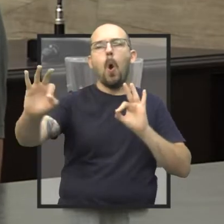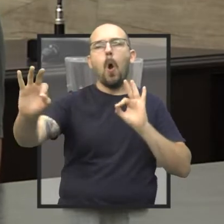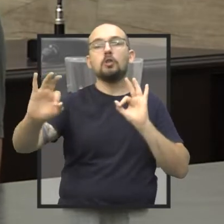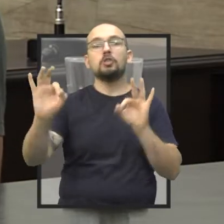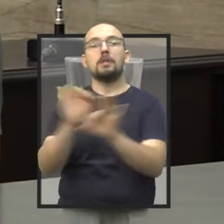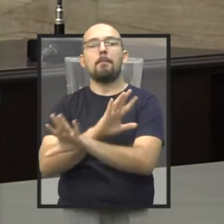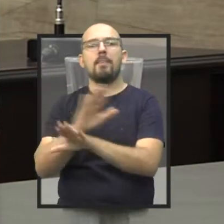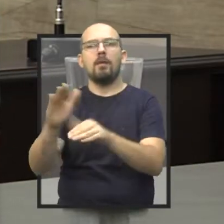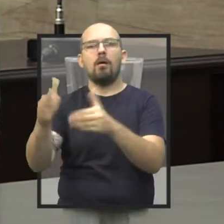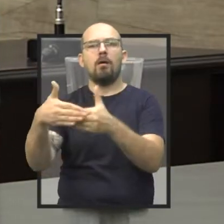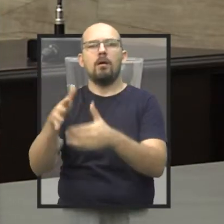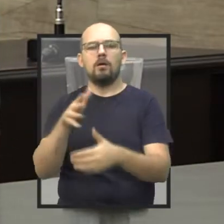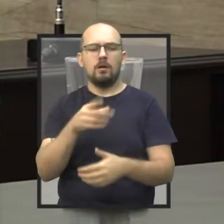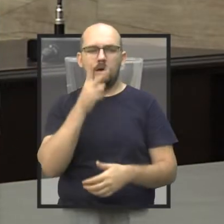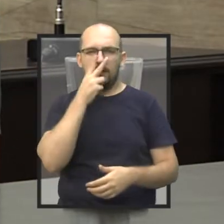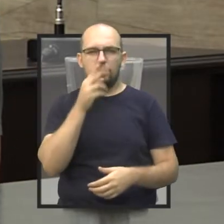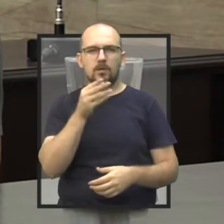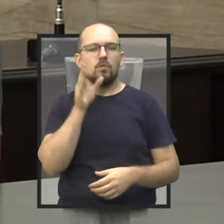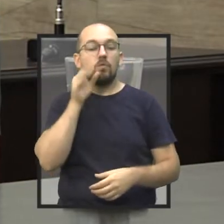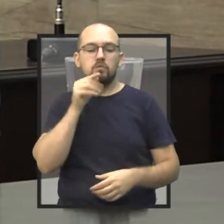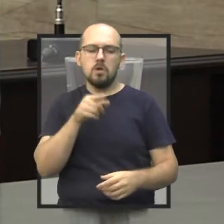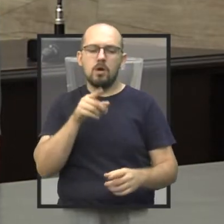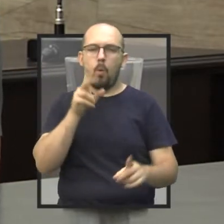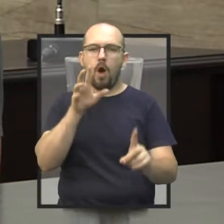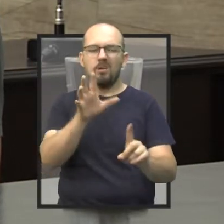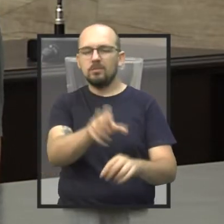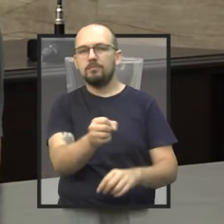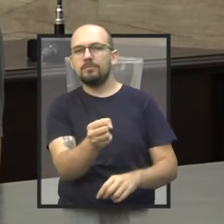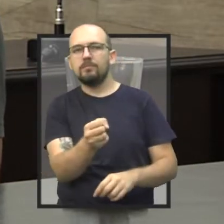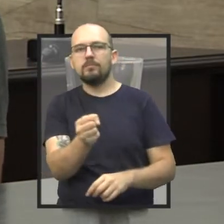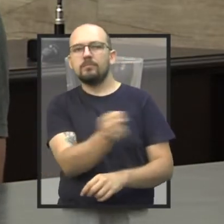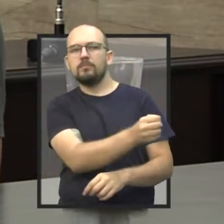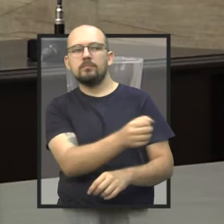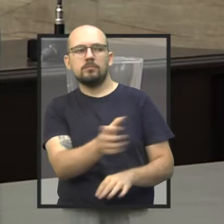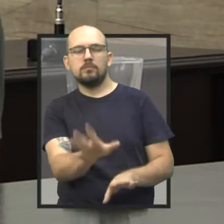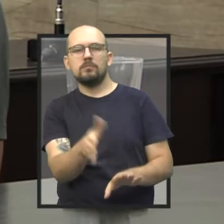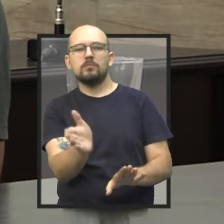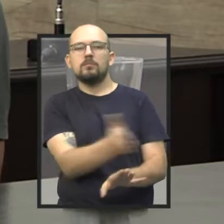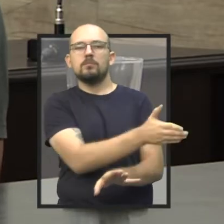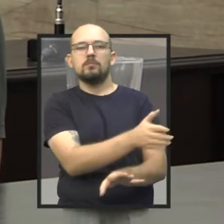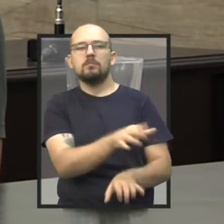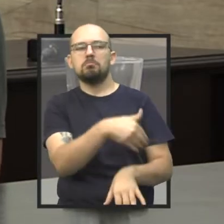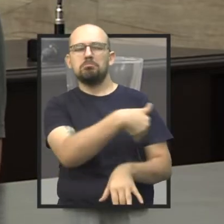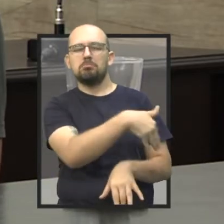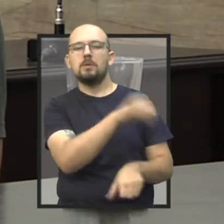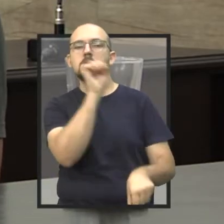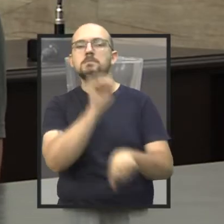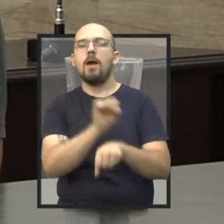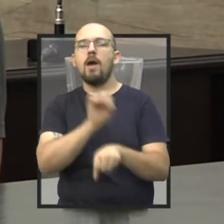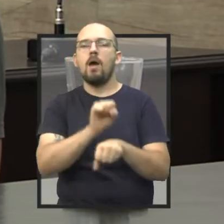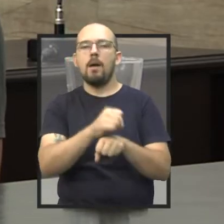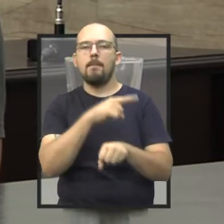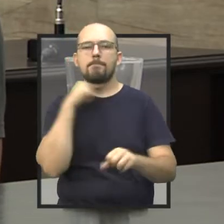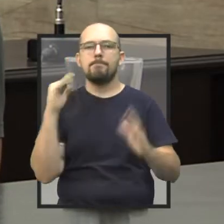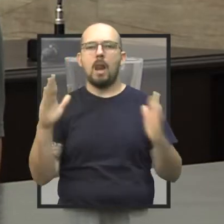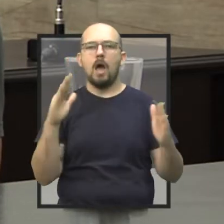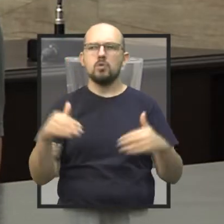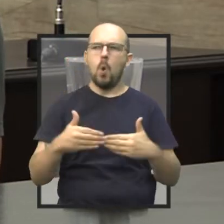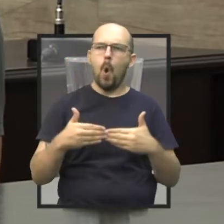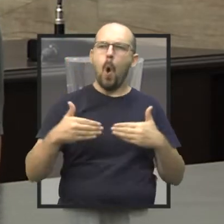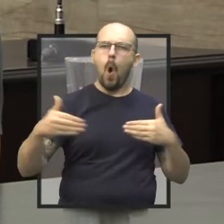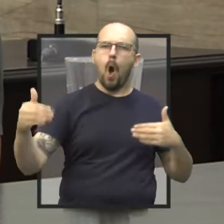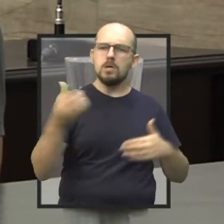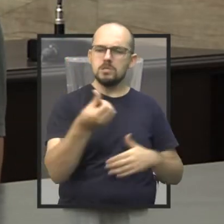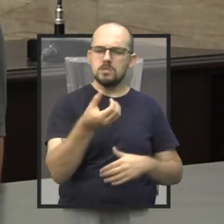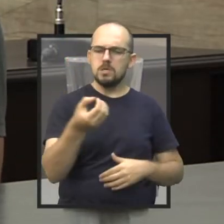servidor, ser jogado para a parede, jogado para o canto, para poder esperar um prazo do tamanho